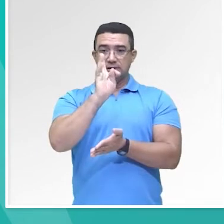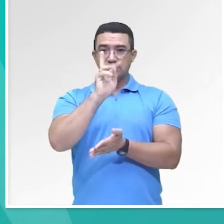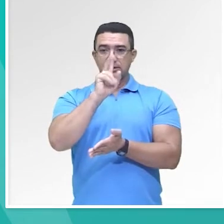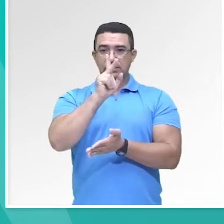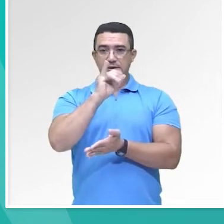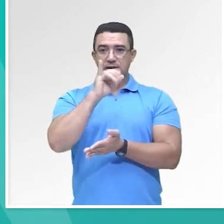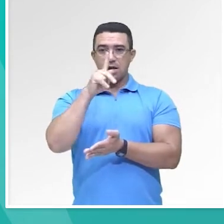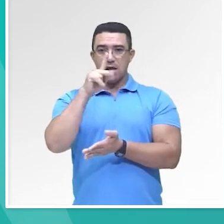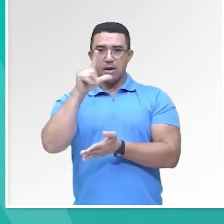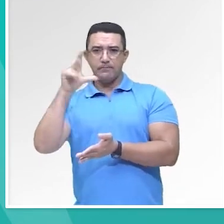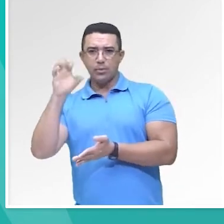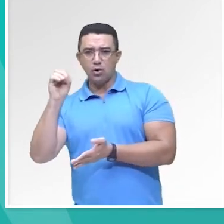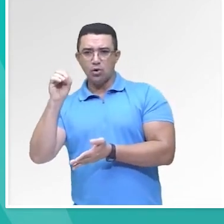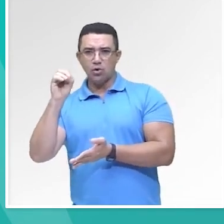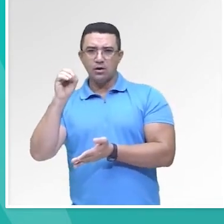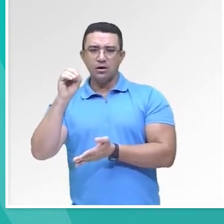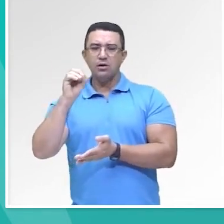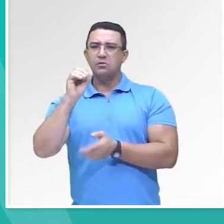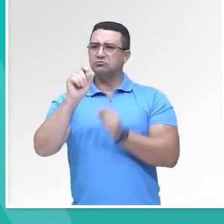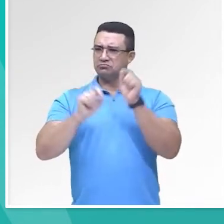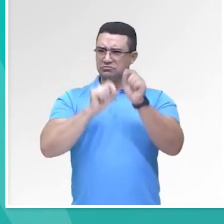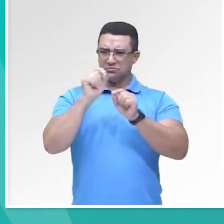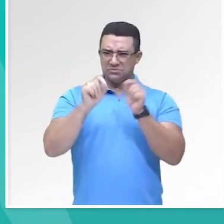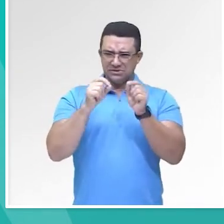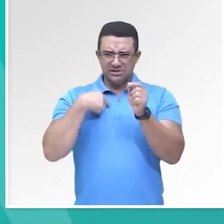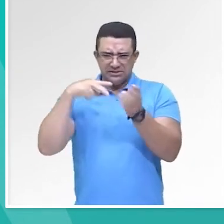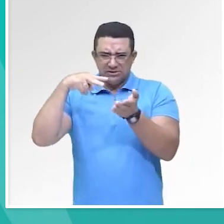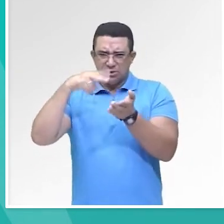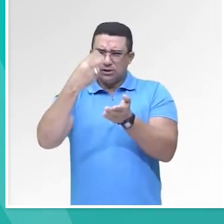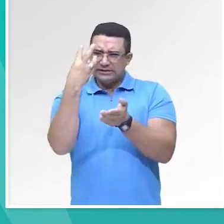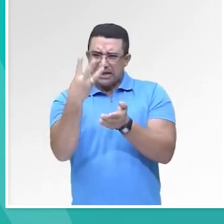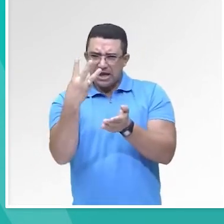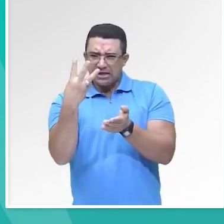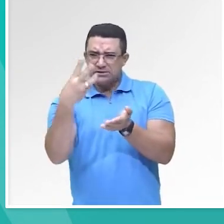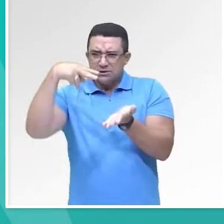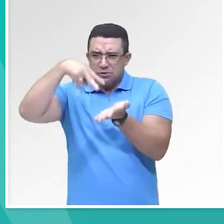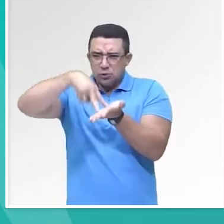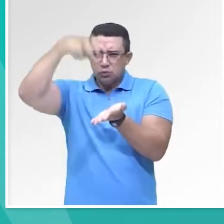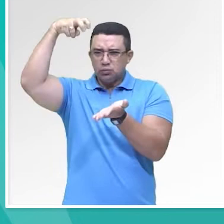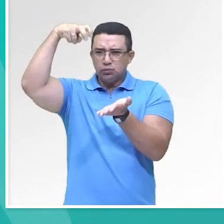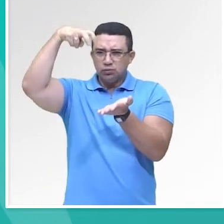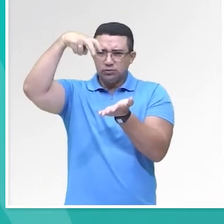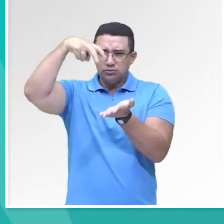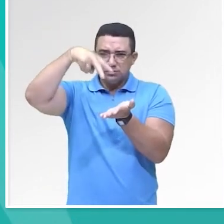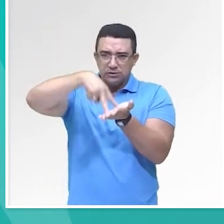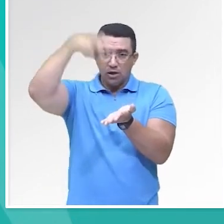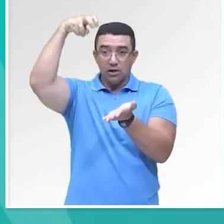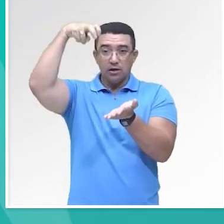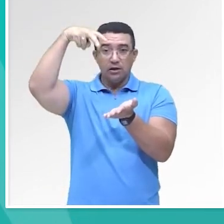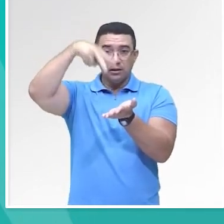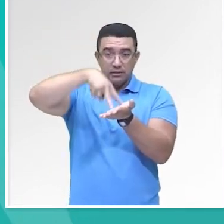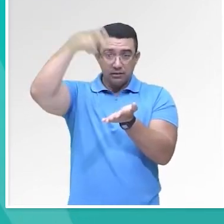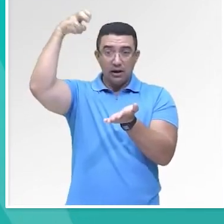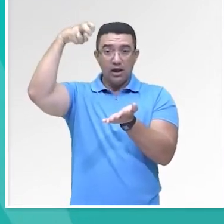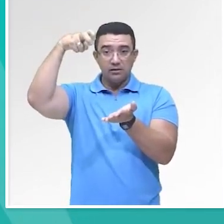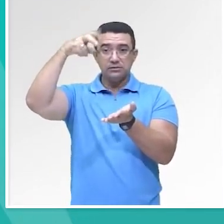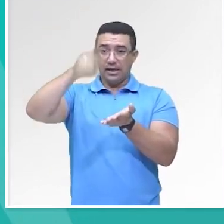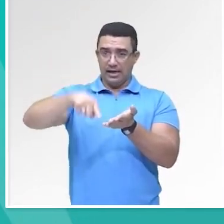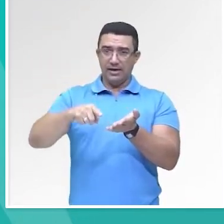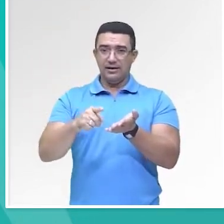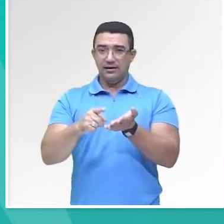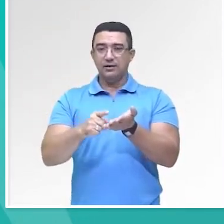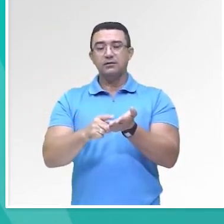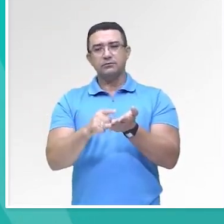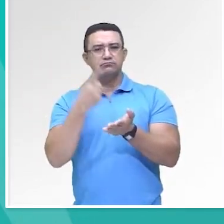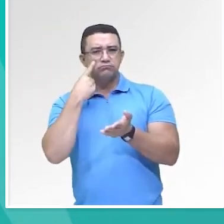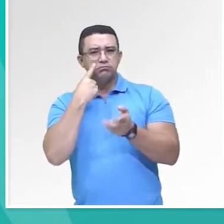devem pensar, professora, a gente vai saltar 3 vezes? Quase isso, né? Vamos observar aqui as imagens? Então, vamos aqui